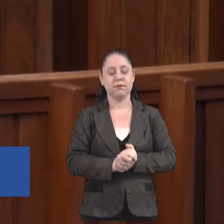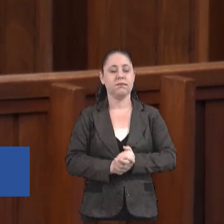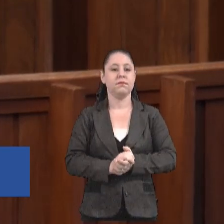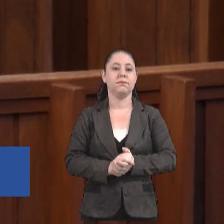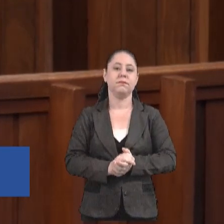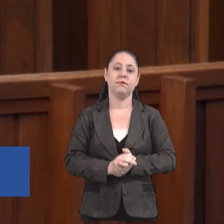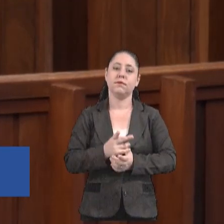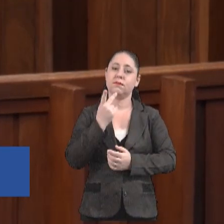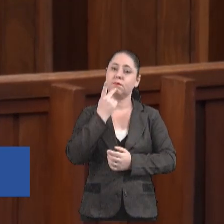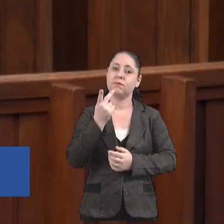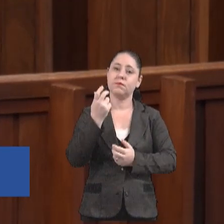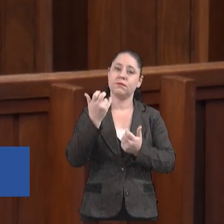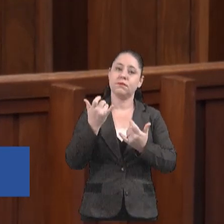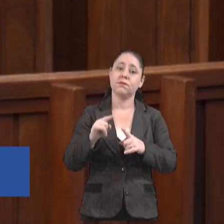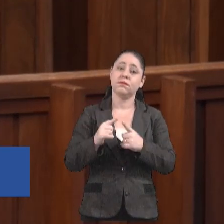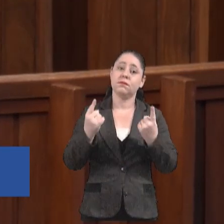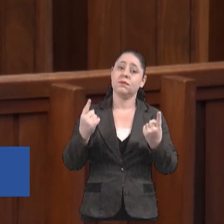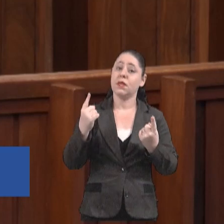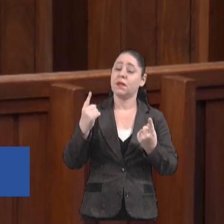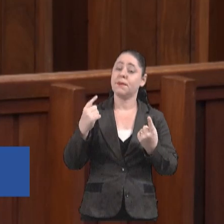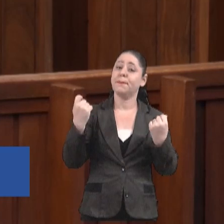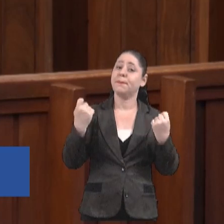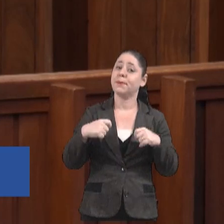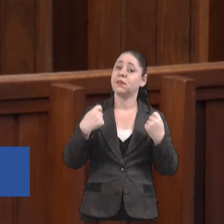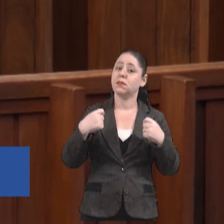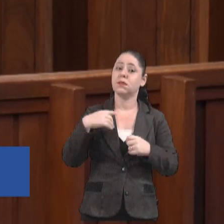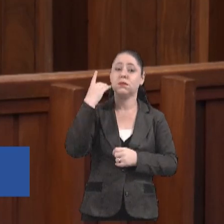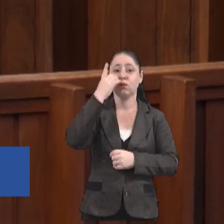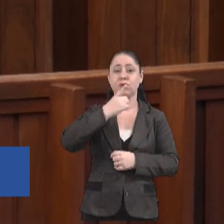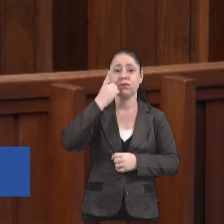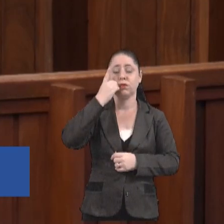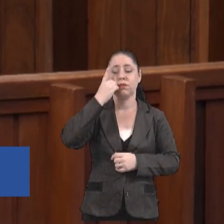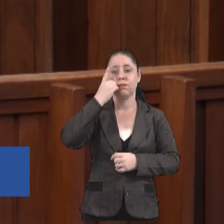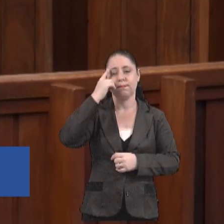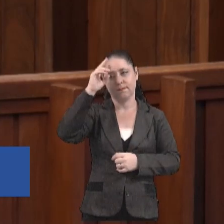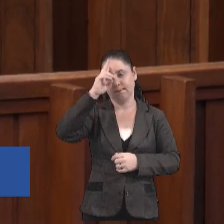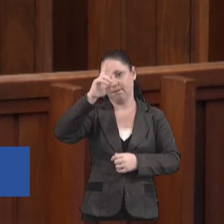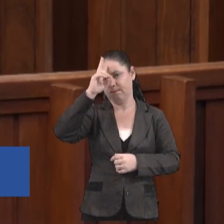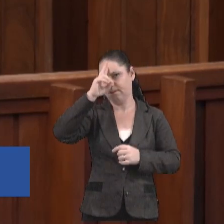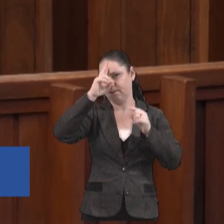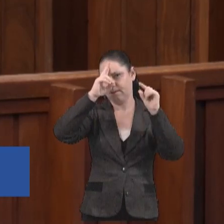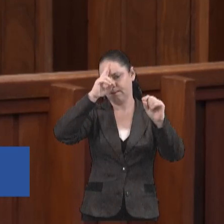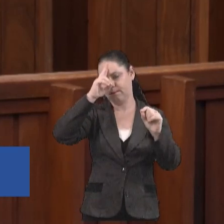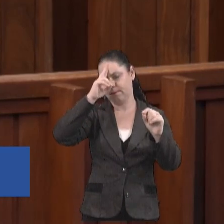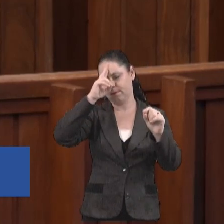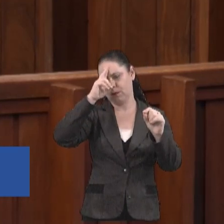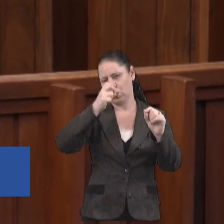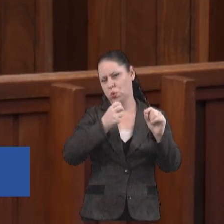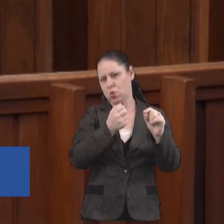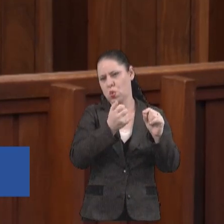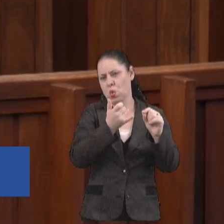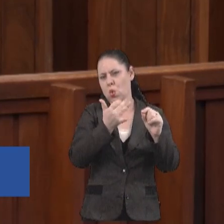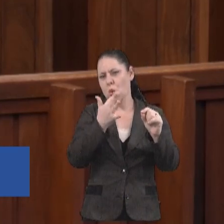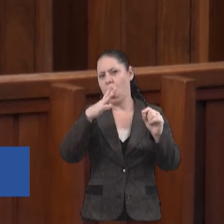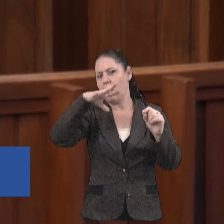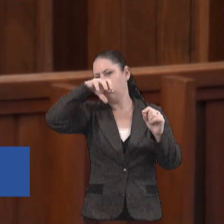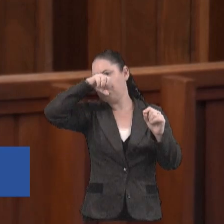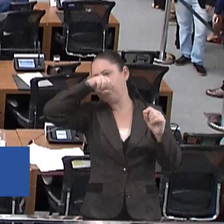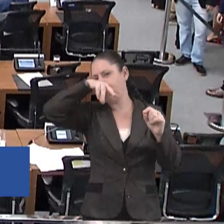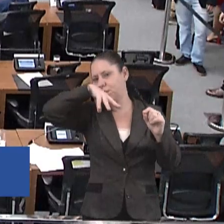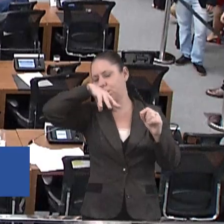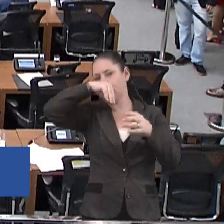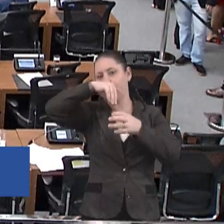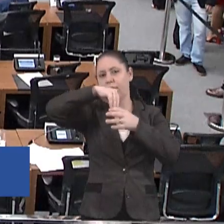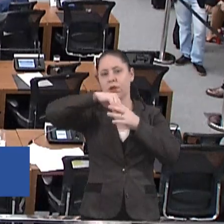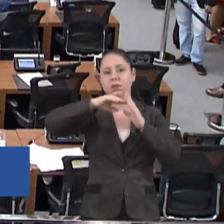Rinaldo, pela parte, mas é preciso, deputado Rinaldo, a gente também lembrar que o grande número de violência contra as